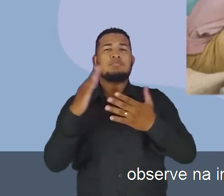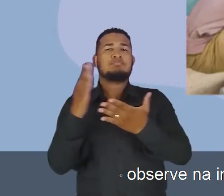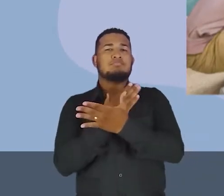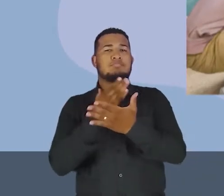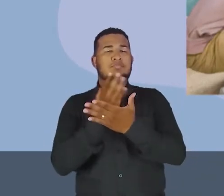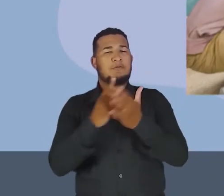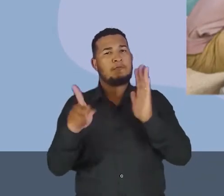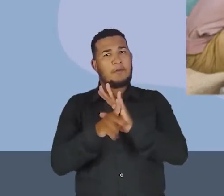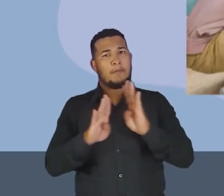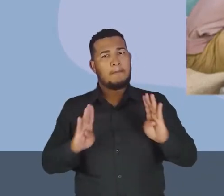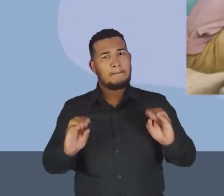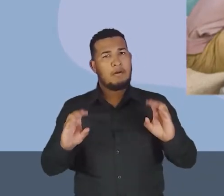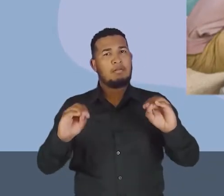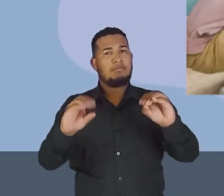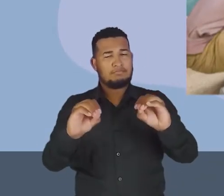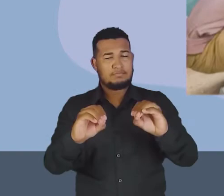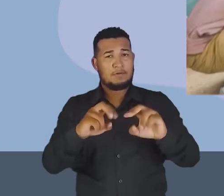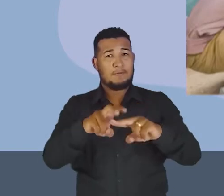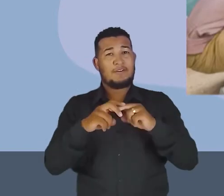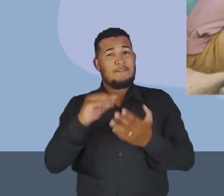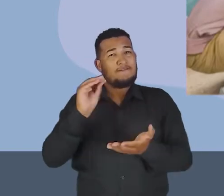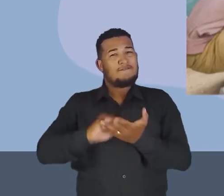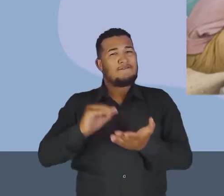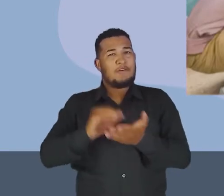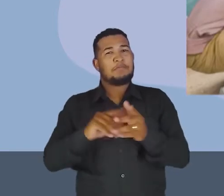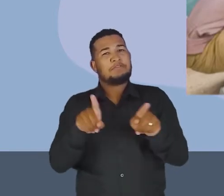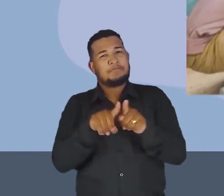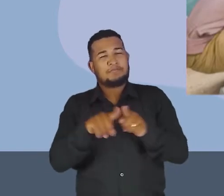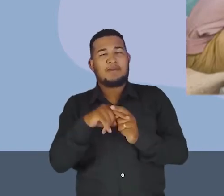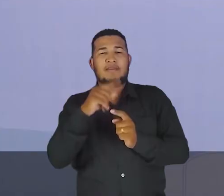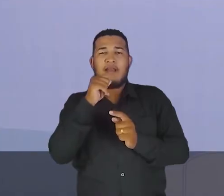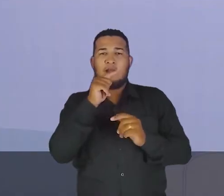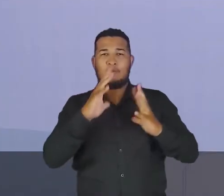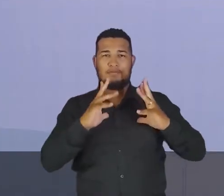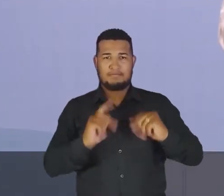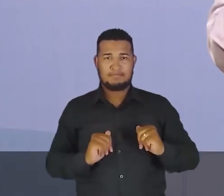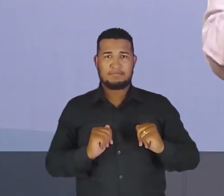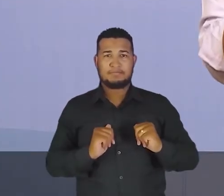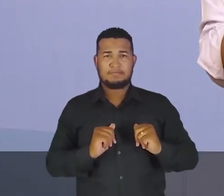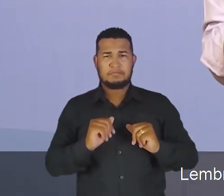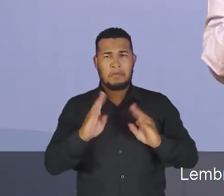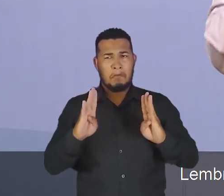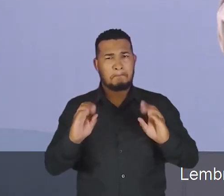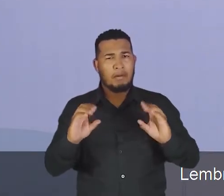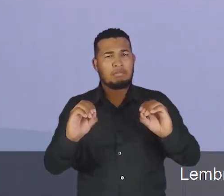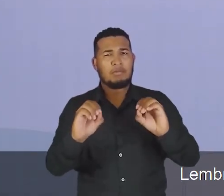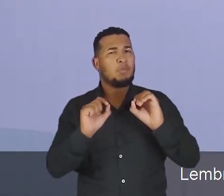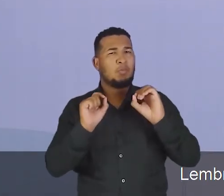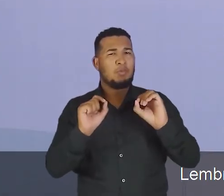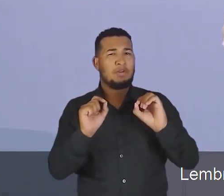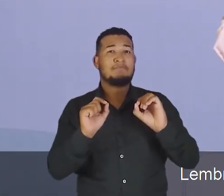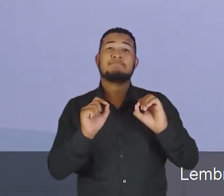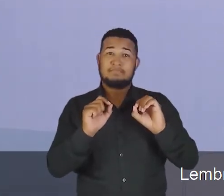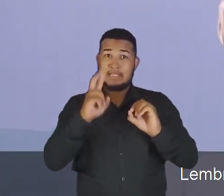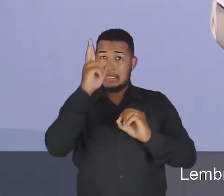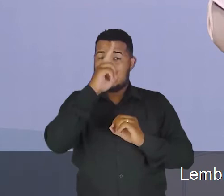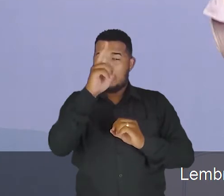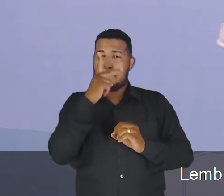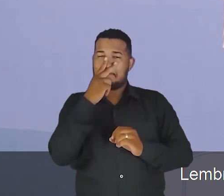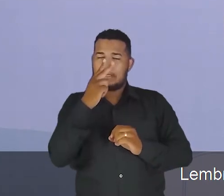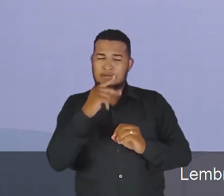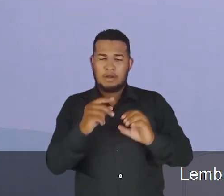bacterianas relacionadas à falta de tratamento de água. Olha para mim, você sabe o que é uma bactéria? Lembra que uma bactéria é um ser